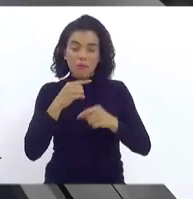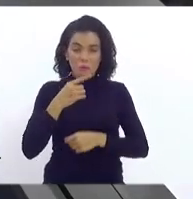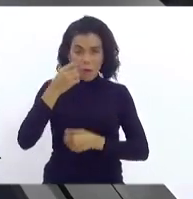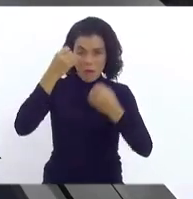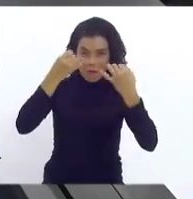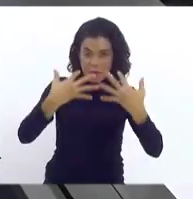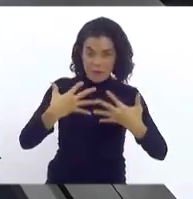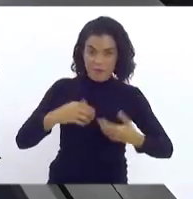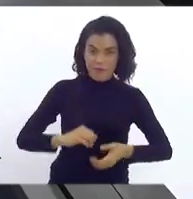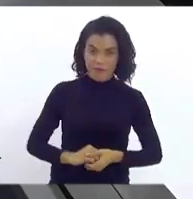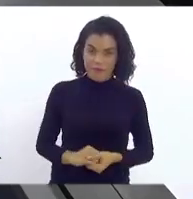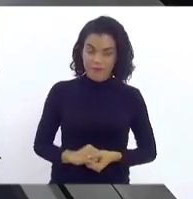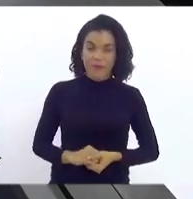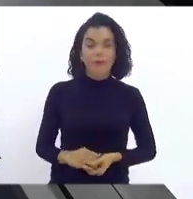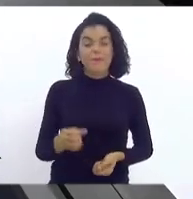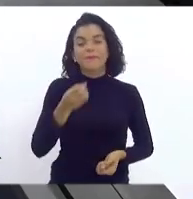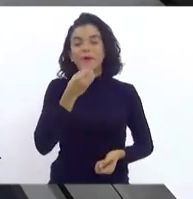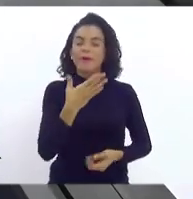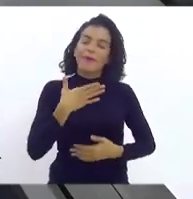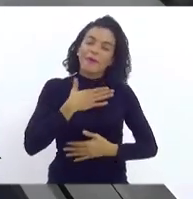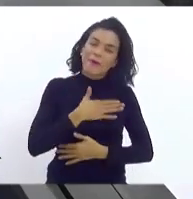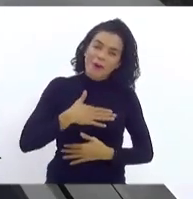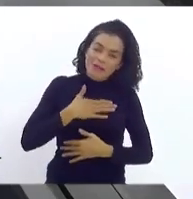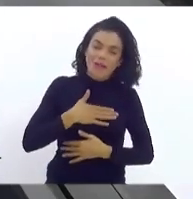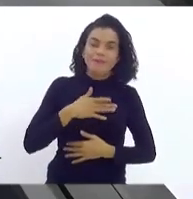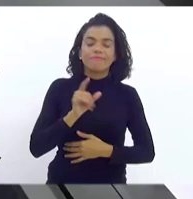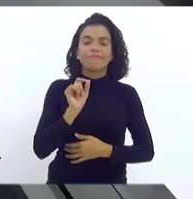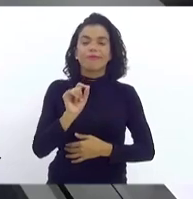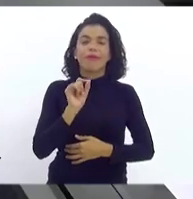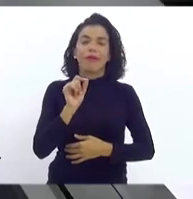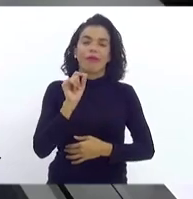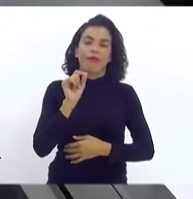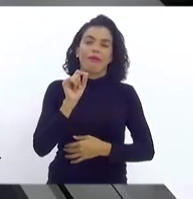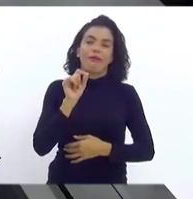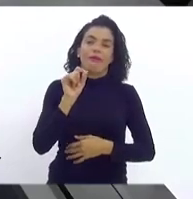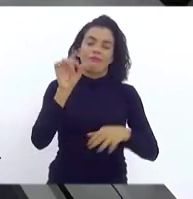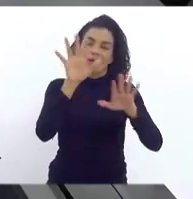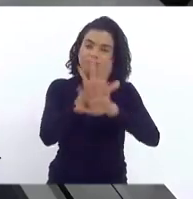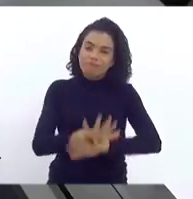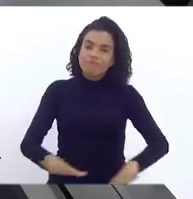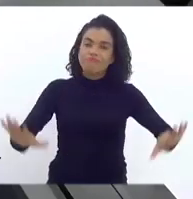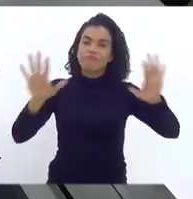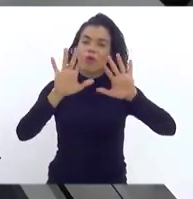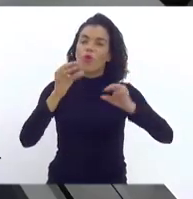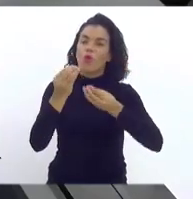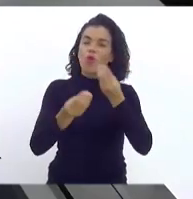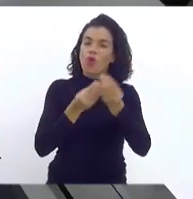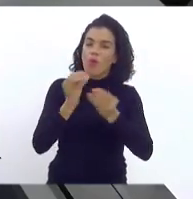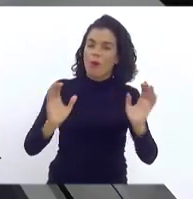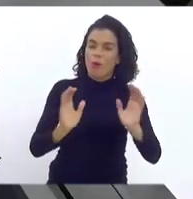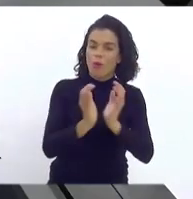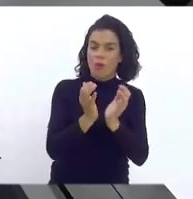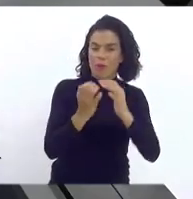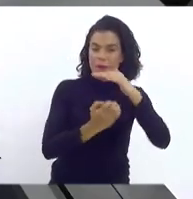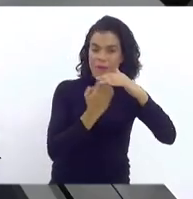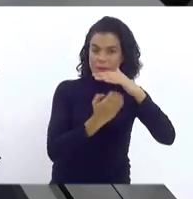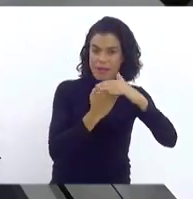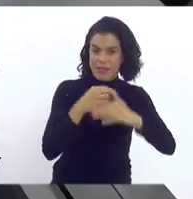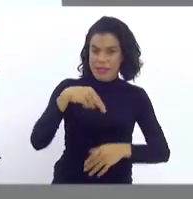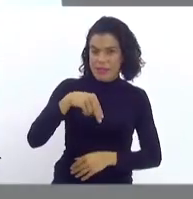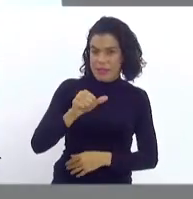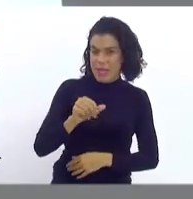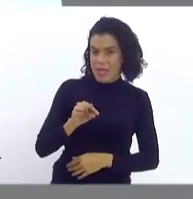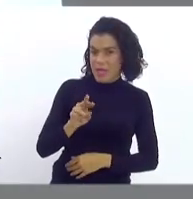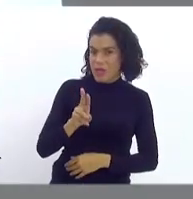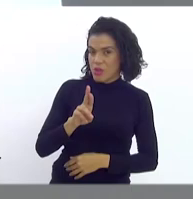Bom, eu gostaria aí de dar uma visão geral de quem. Qual é o Grupo Natos e qual é a nossa atuação aqui no Brasil